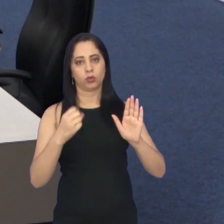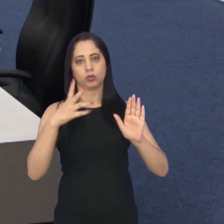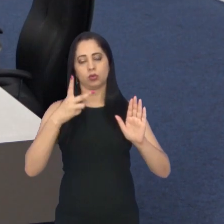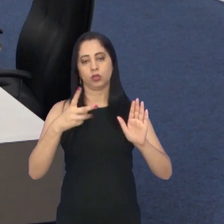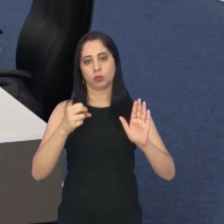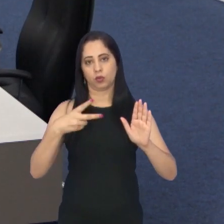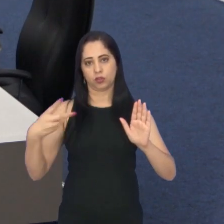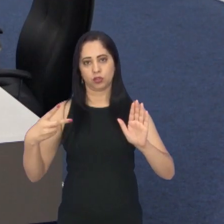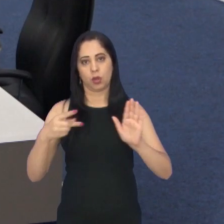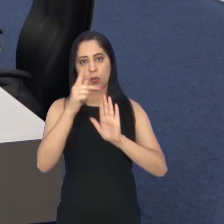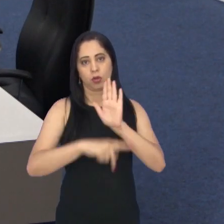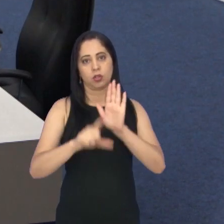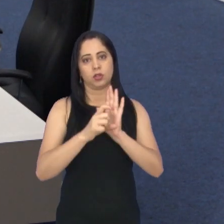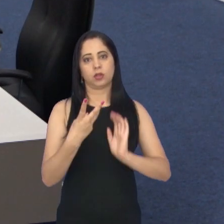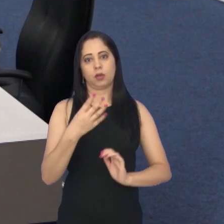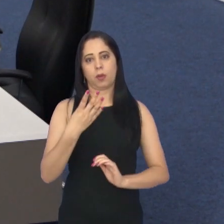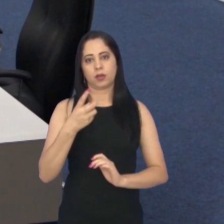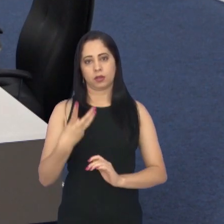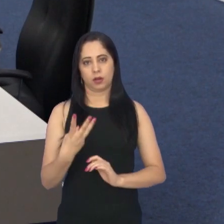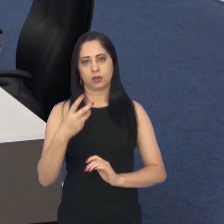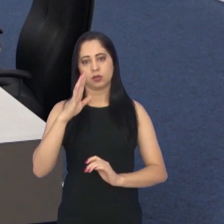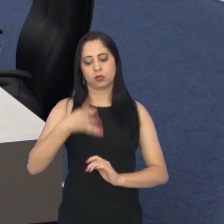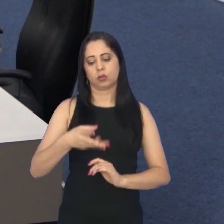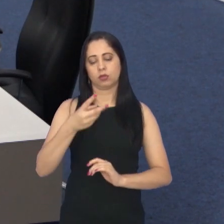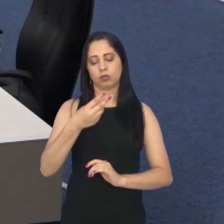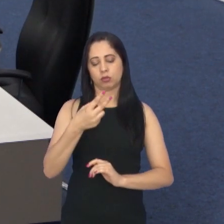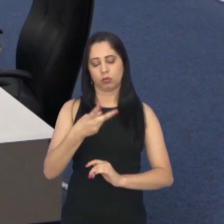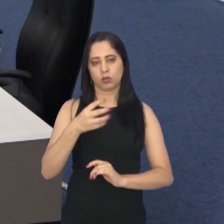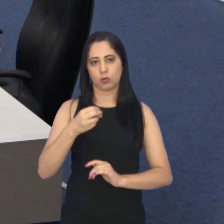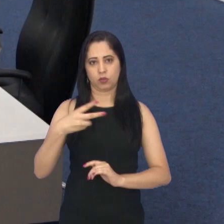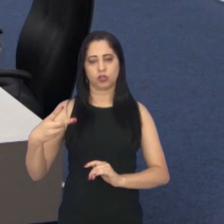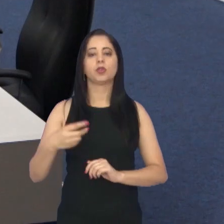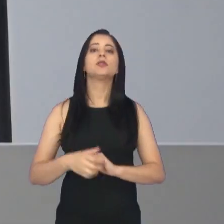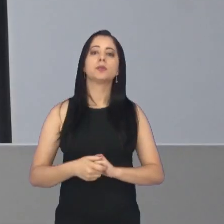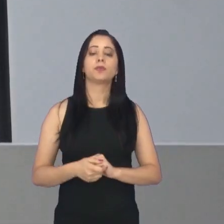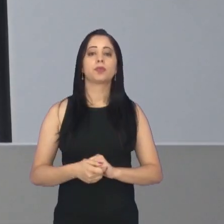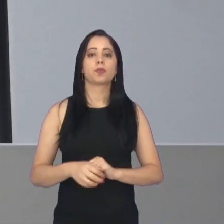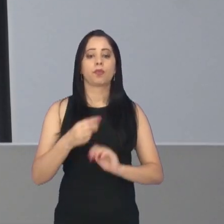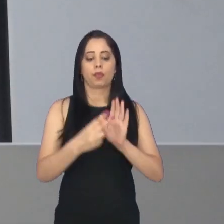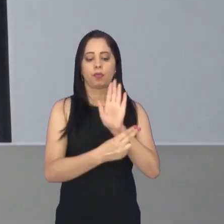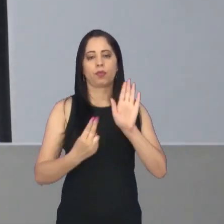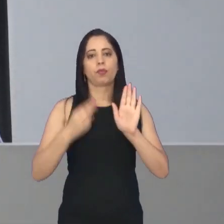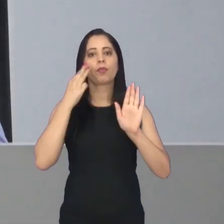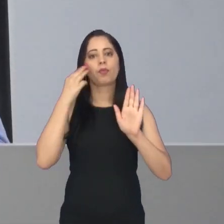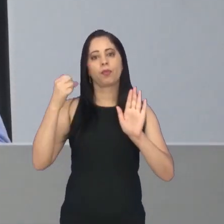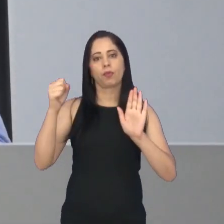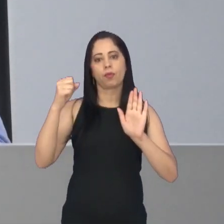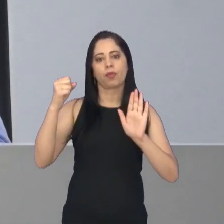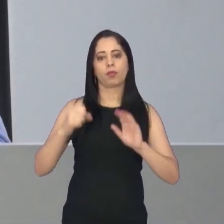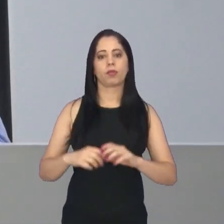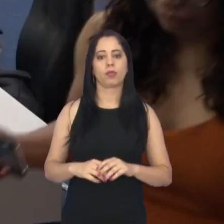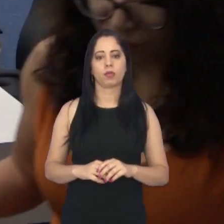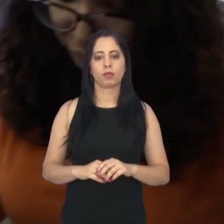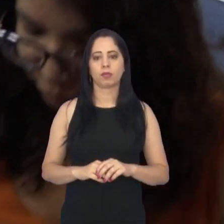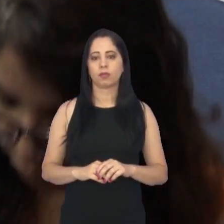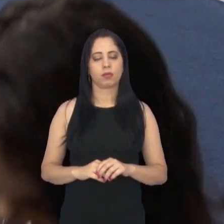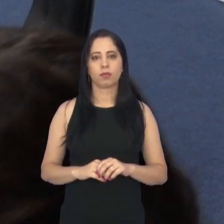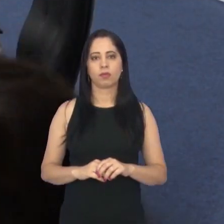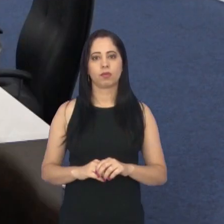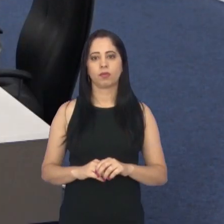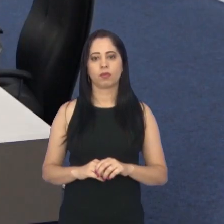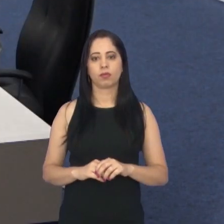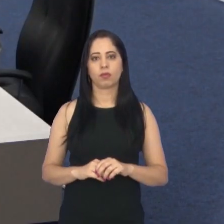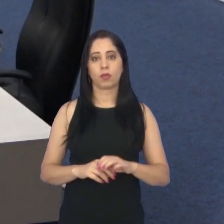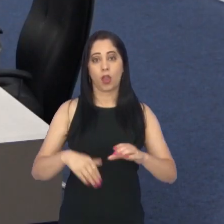10.498/2022, projeto de lei 343/2022, de autoria do vereador Marcão da Academia. Vai falar? Em